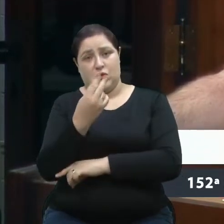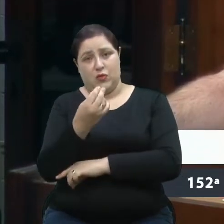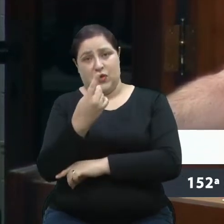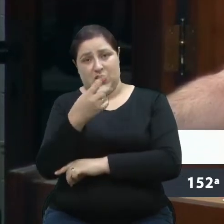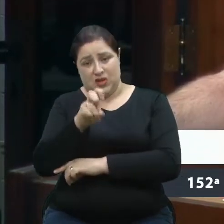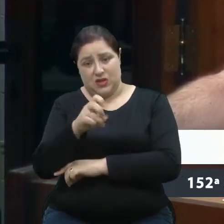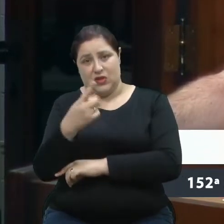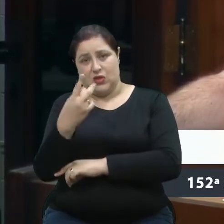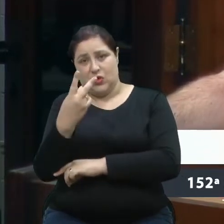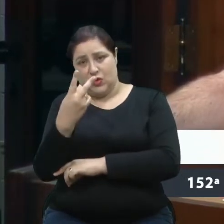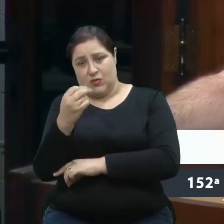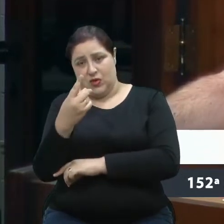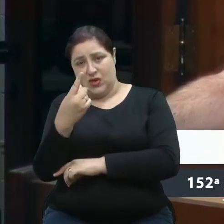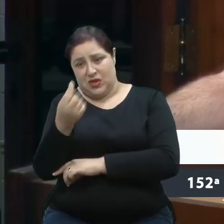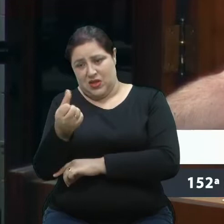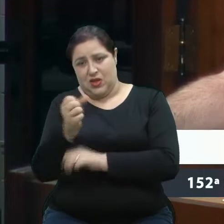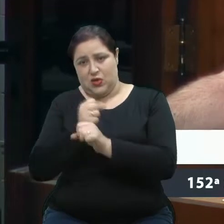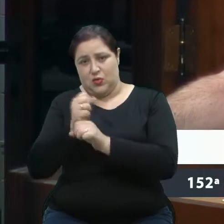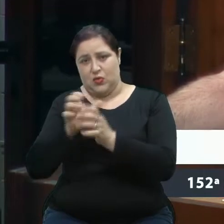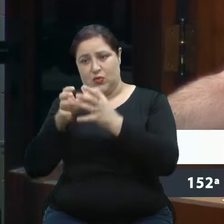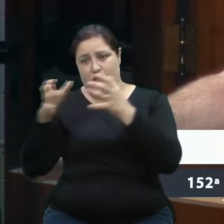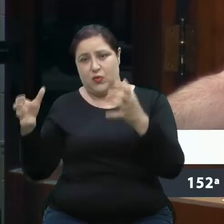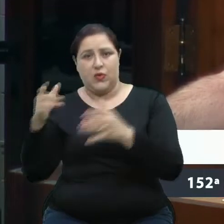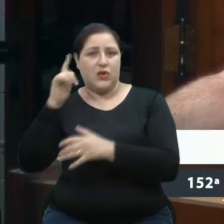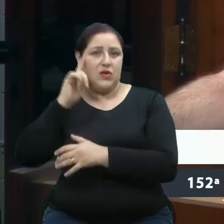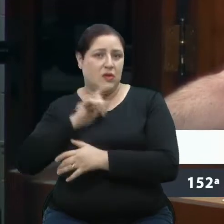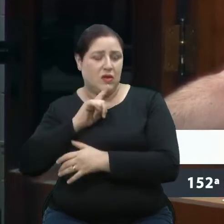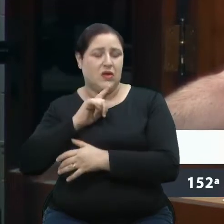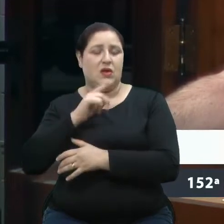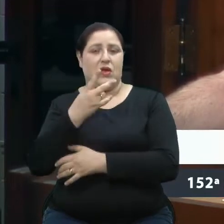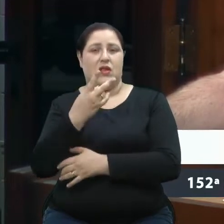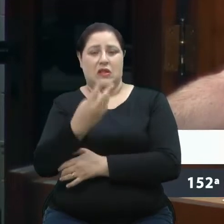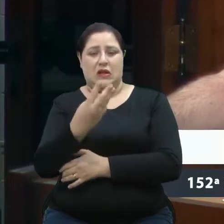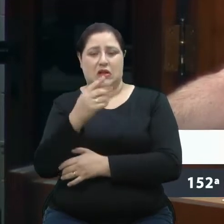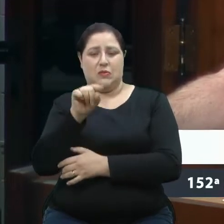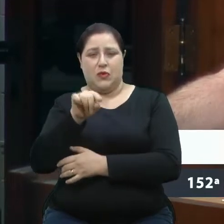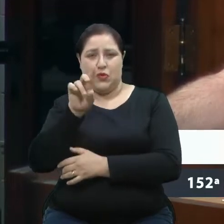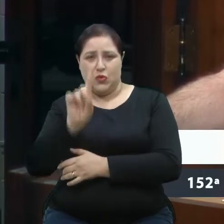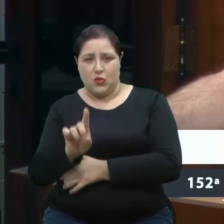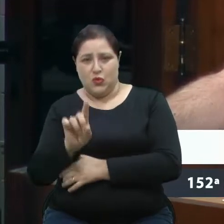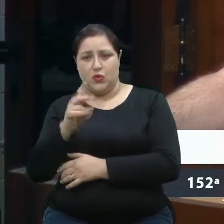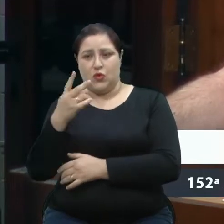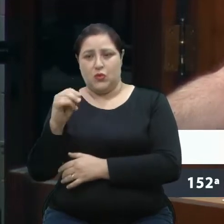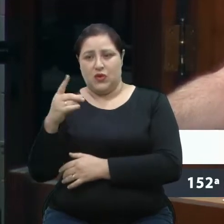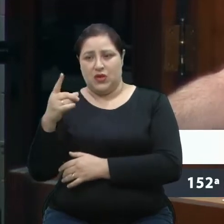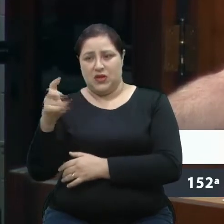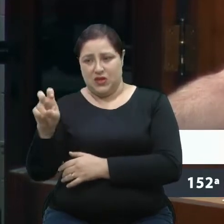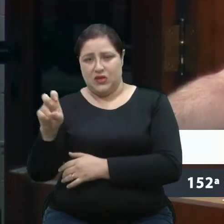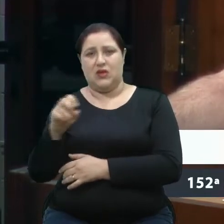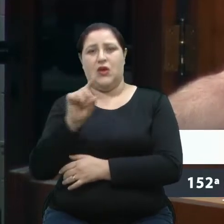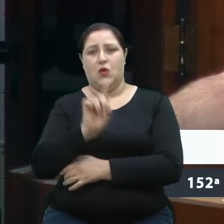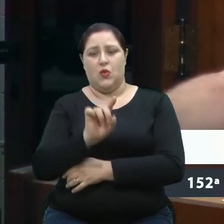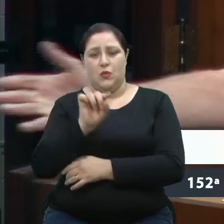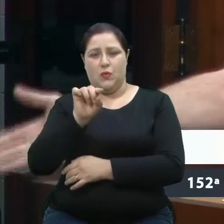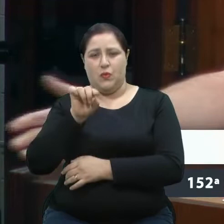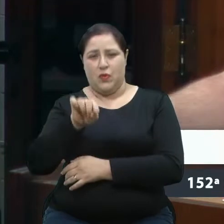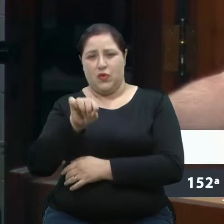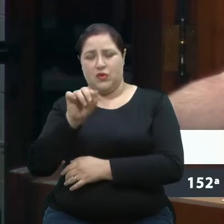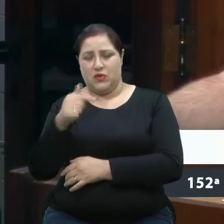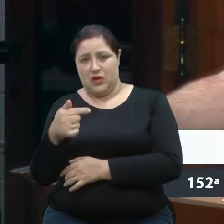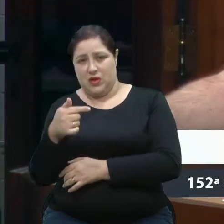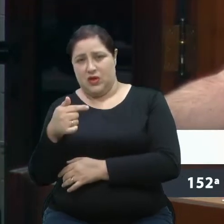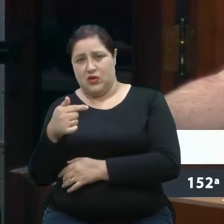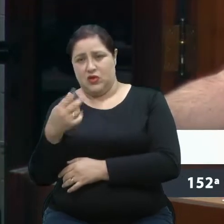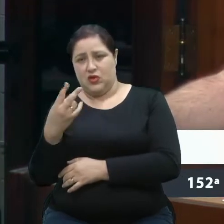Estados Unidos, por exemplo, cresceu 3,1% em 2015 e 1,7% em 2016. E o México, que é uma